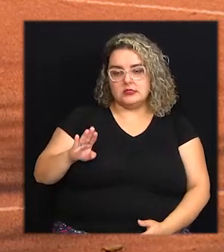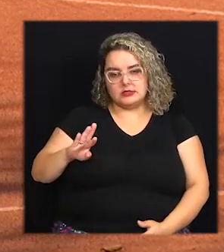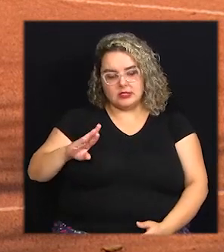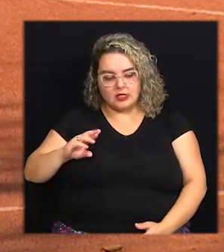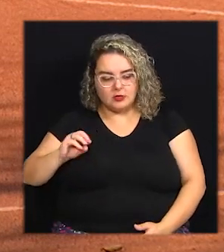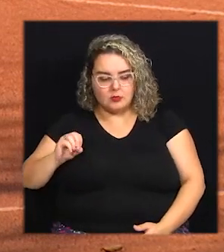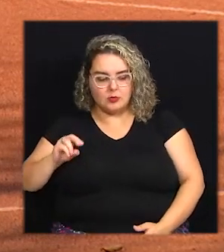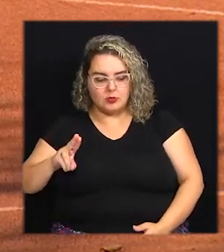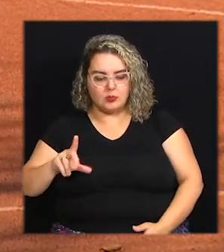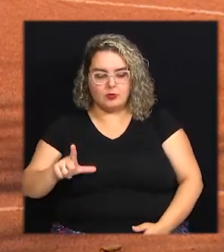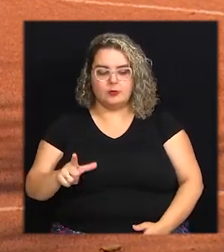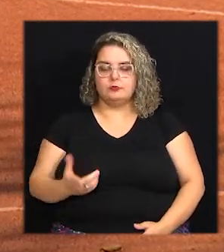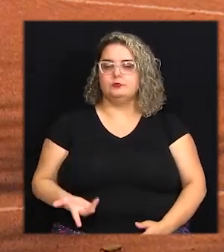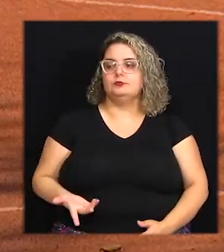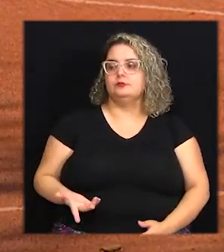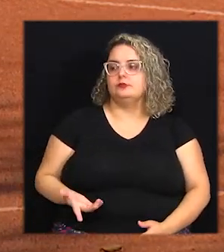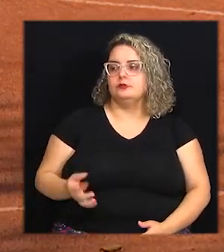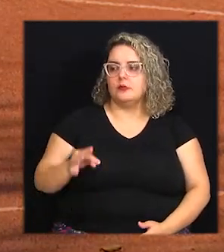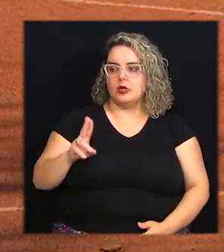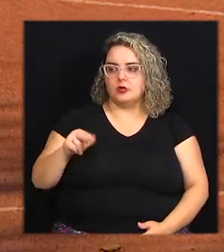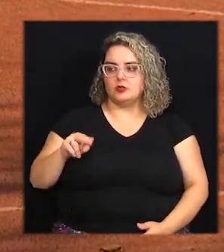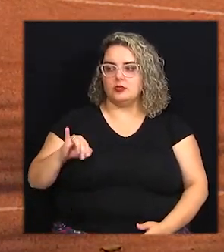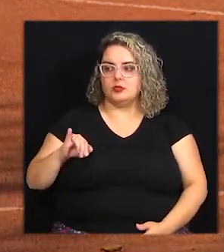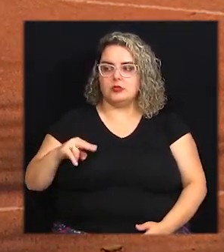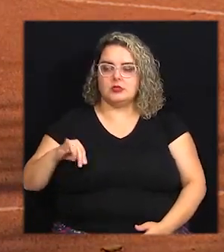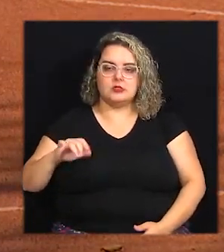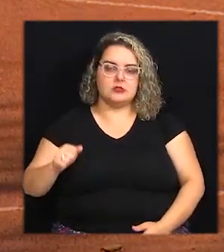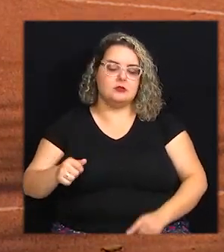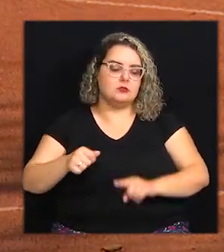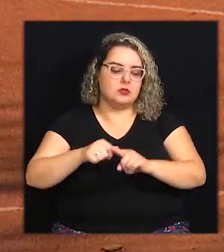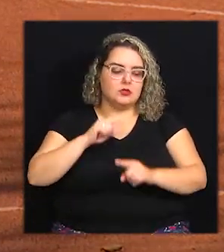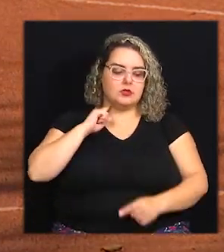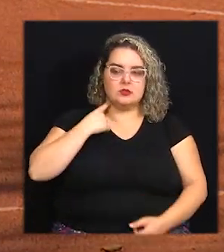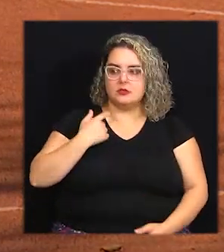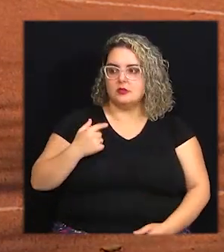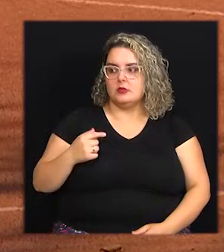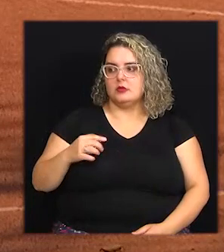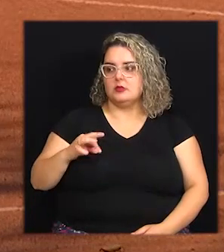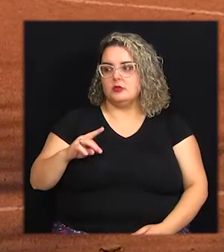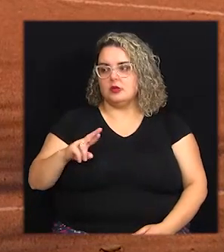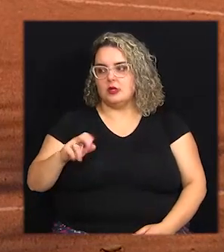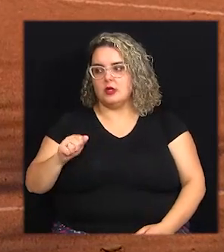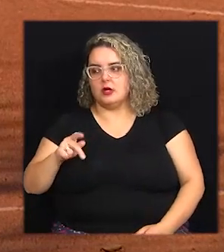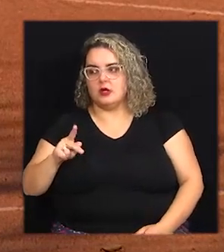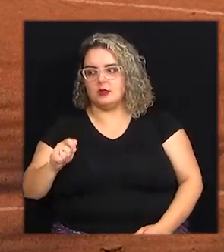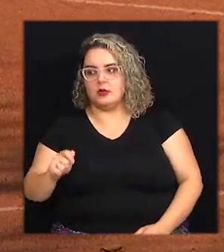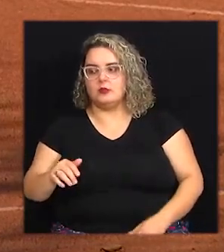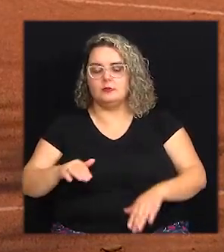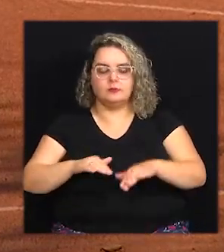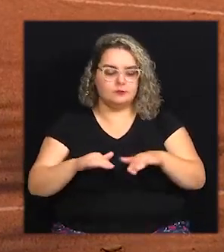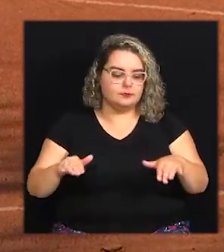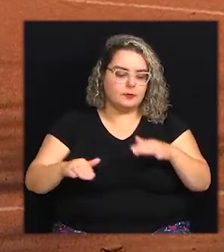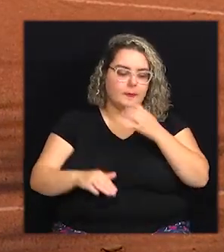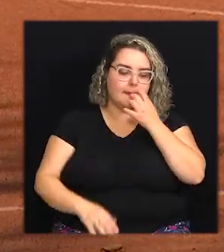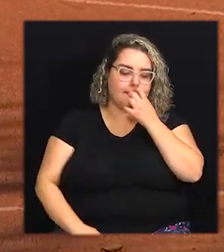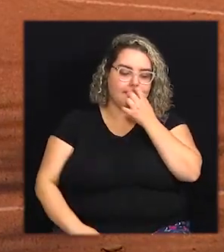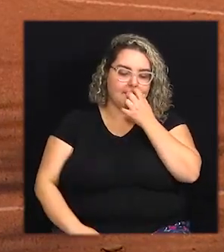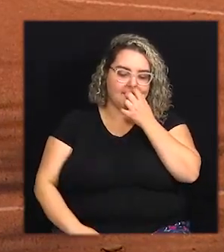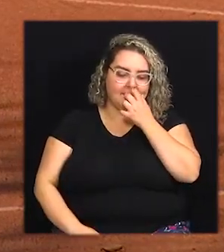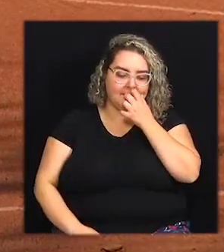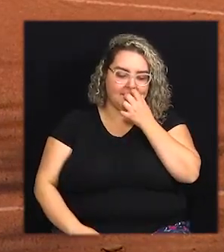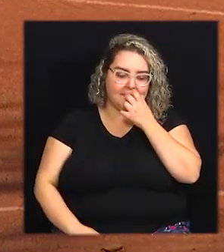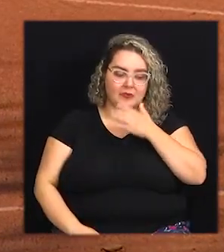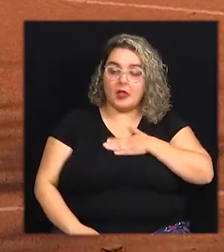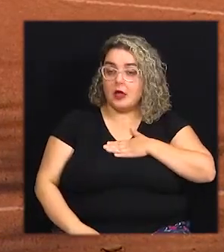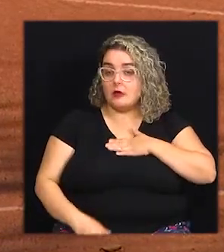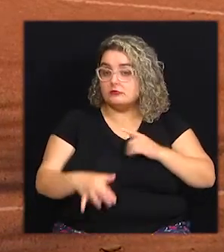saibro. Tá. Mas que nem fui na Tunísia em maio, eu joguei na rápida, foi na Lisonda. A